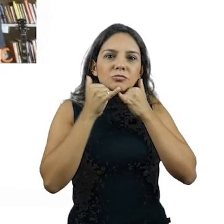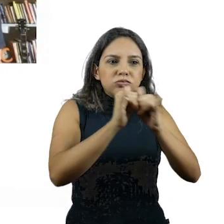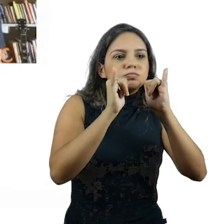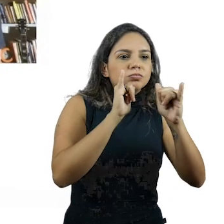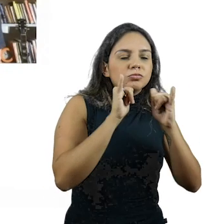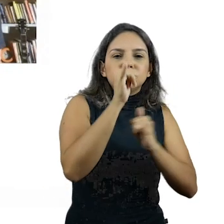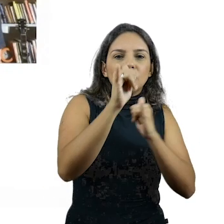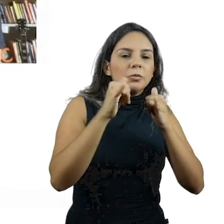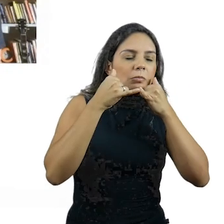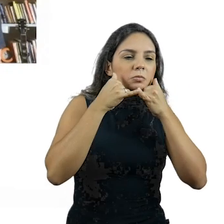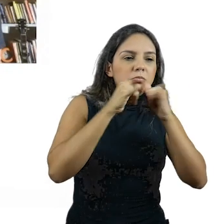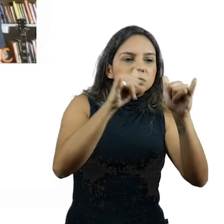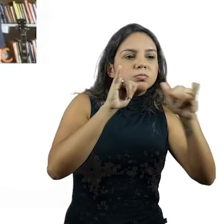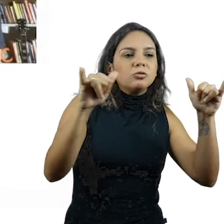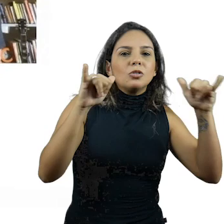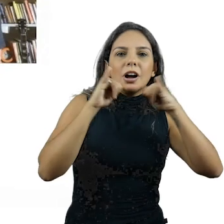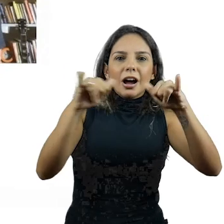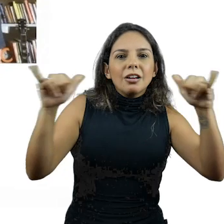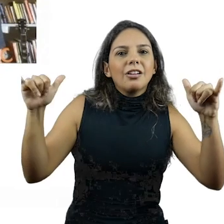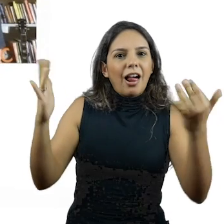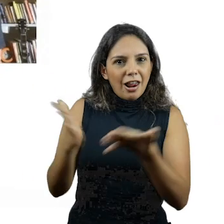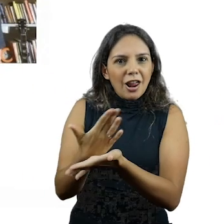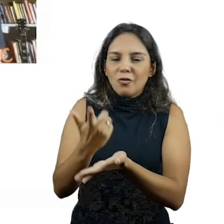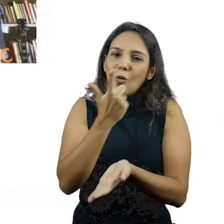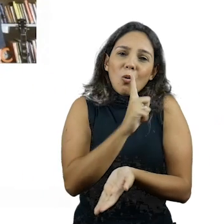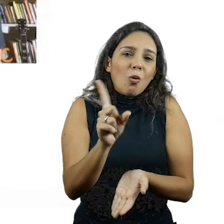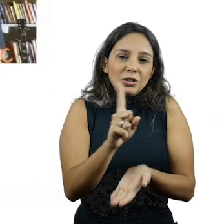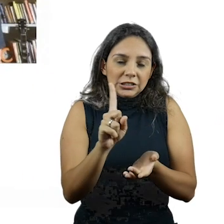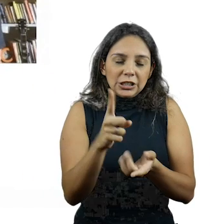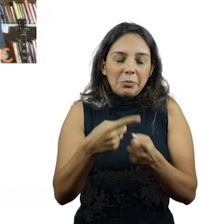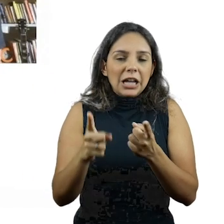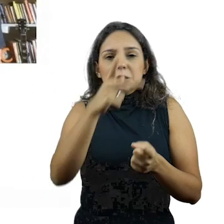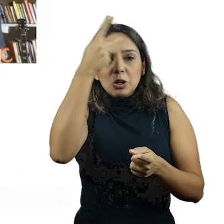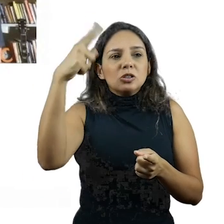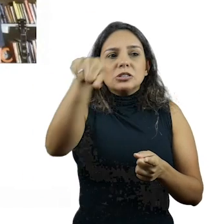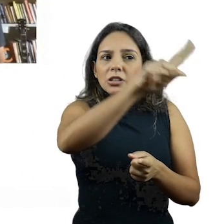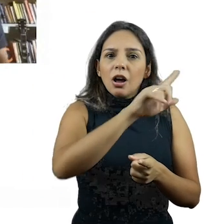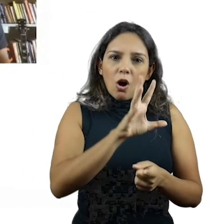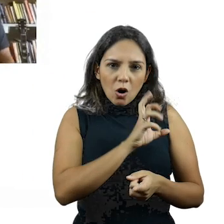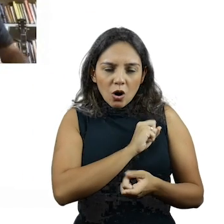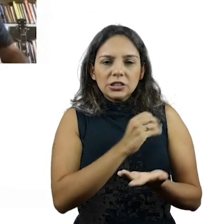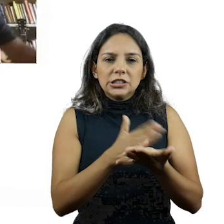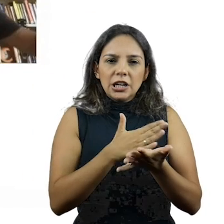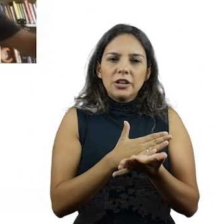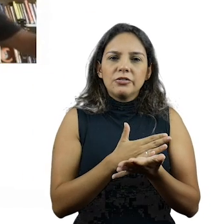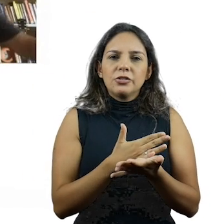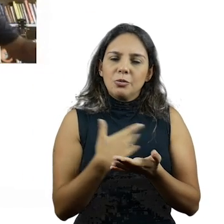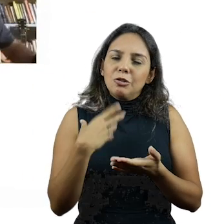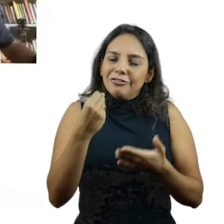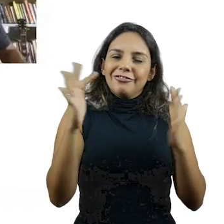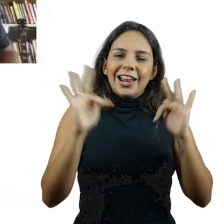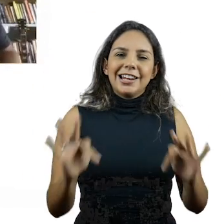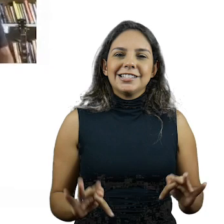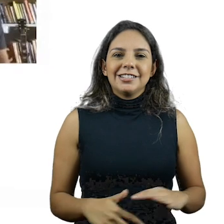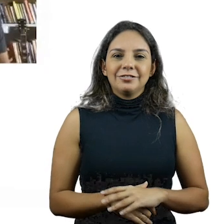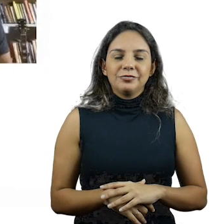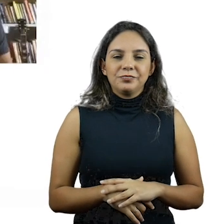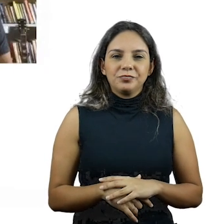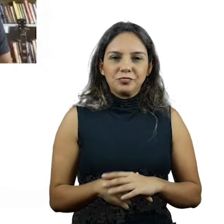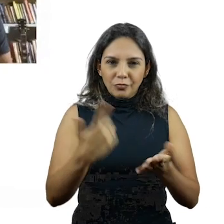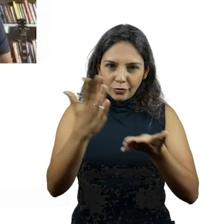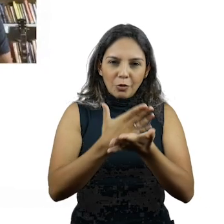muito legal, muita gente tem gostado, tem saído umas críticas legais, então eu estou animado. Eu acho que é um livro muito interessante.